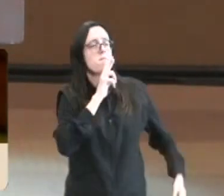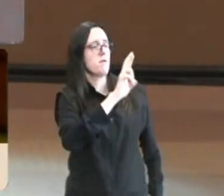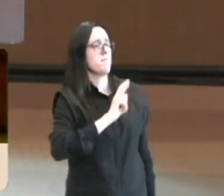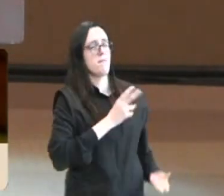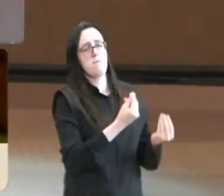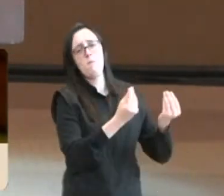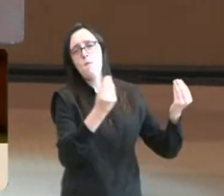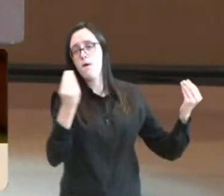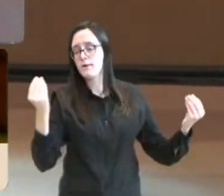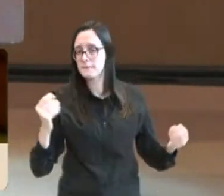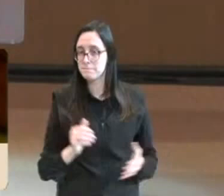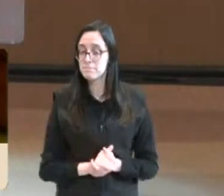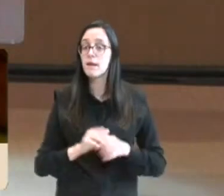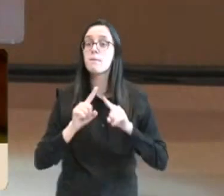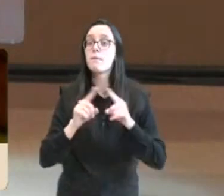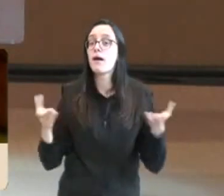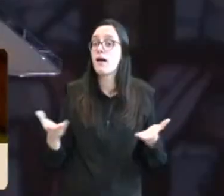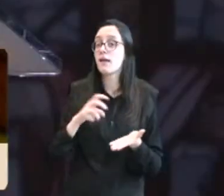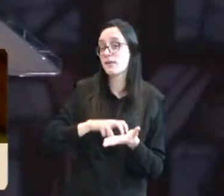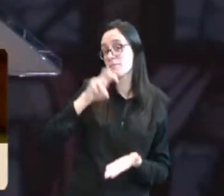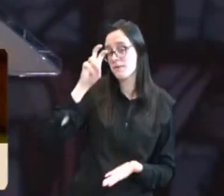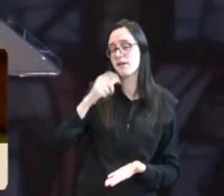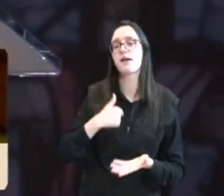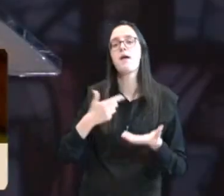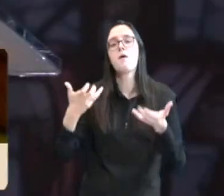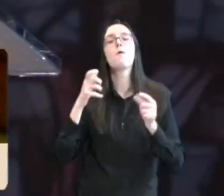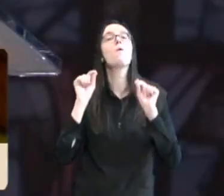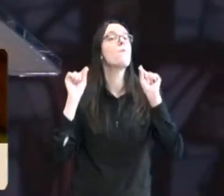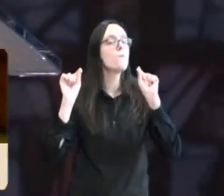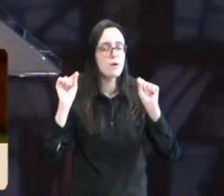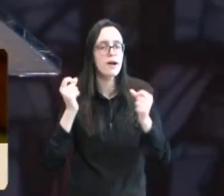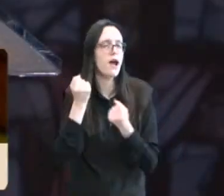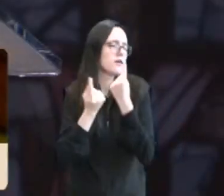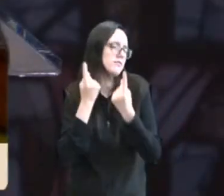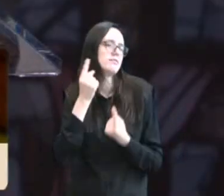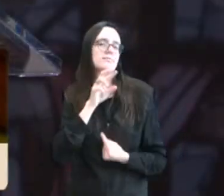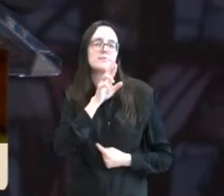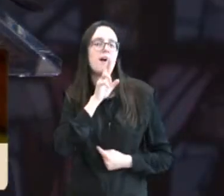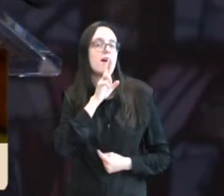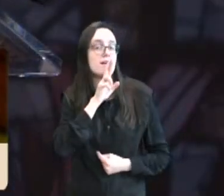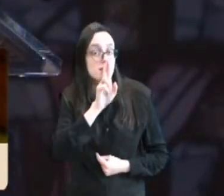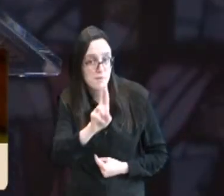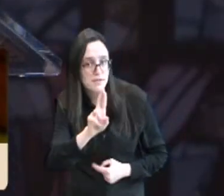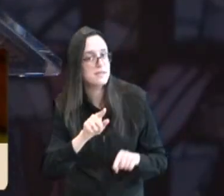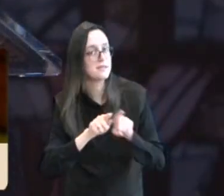respostas. Mas nesta manhã eu queria trazer, irmãos, algumas respostas,